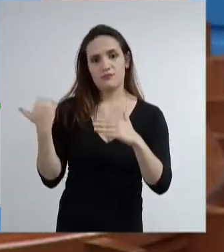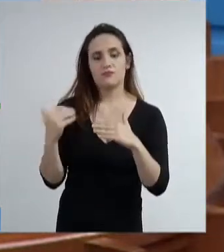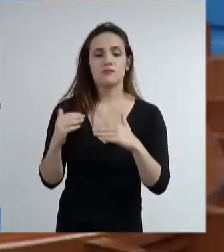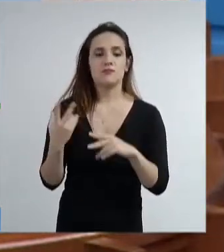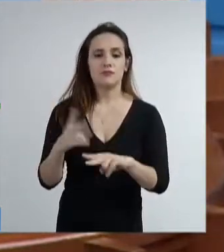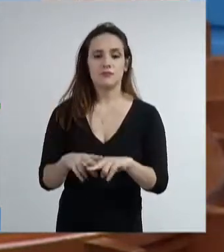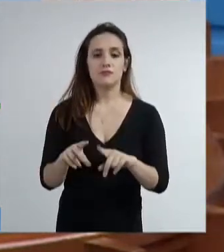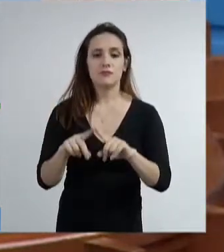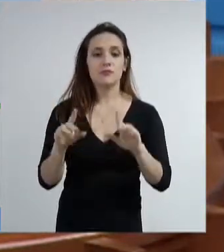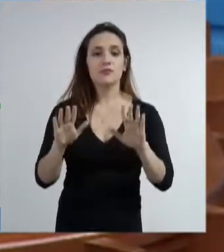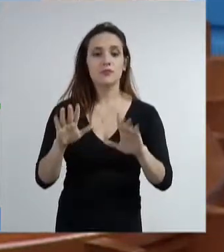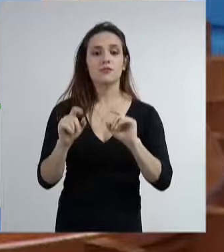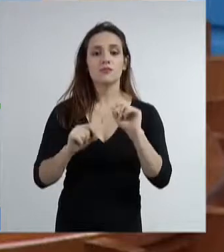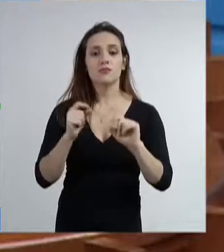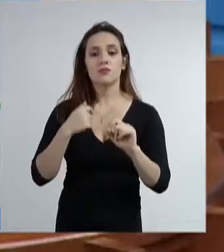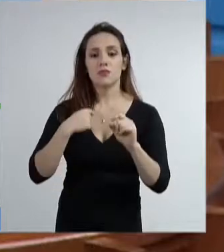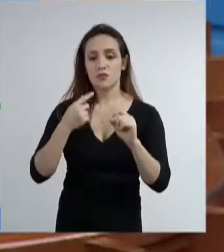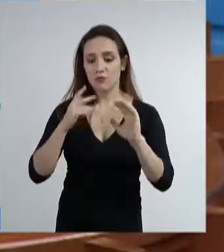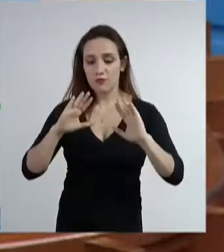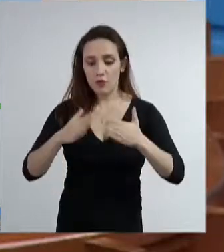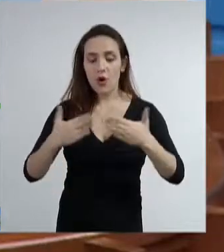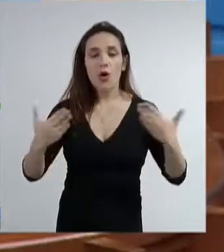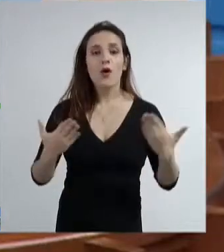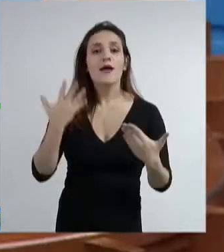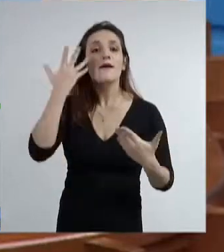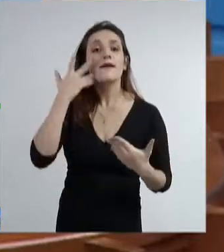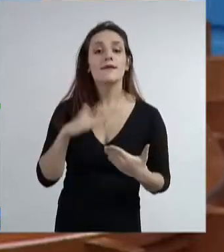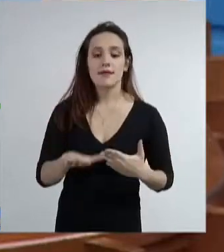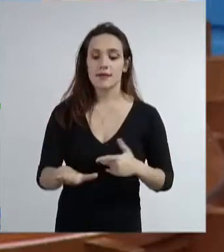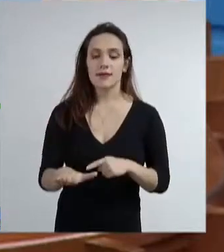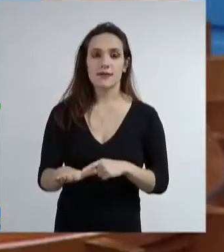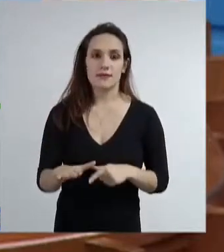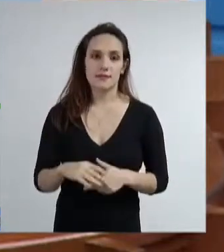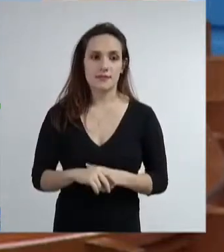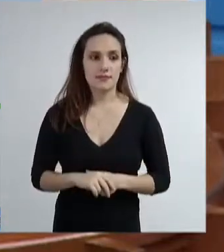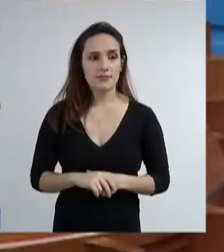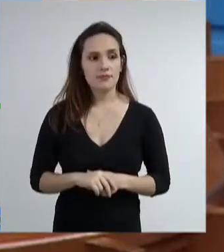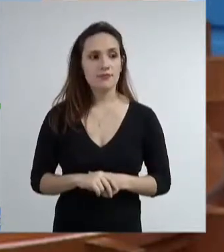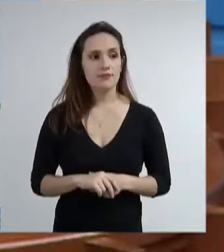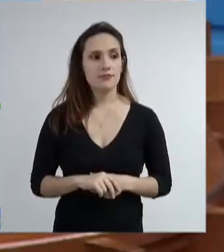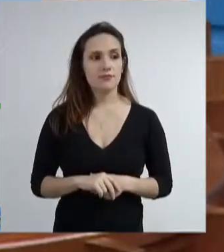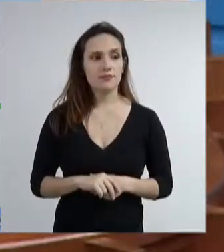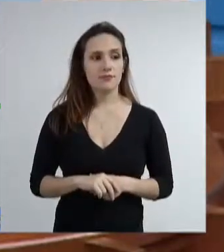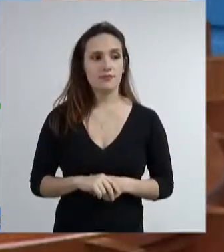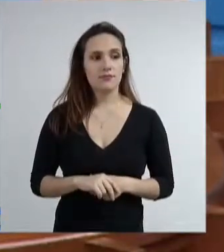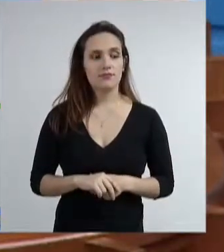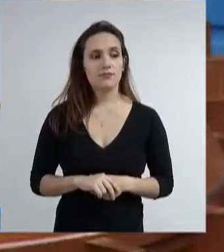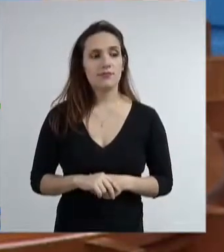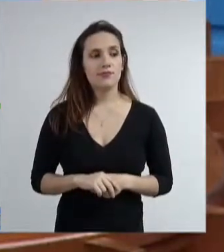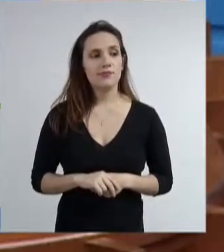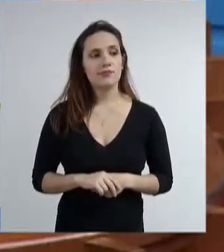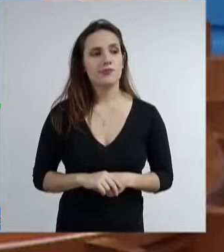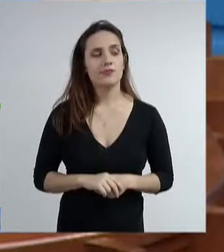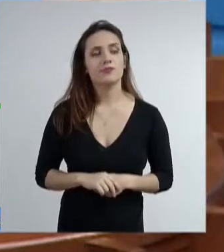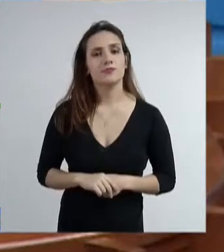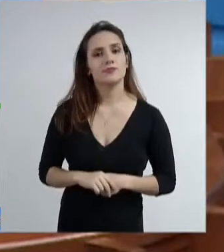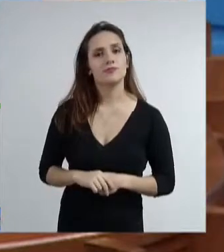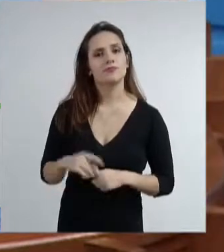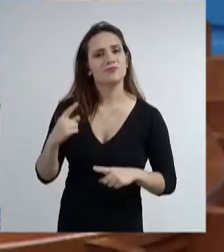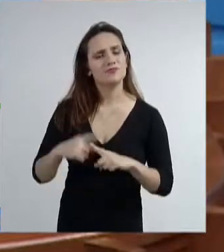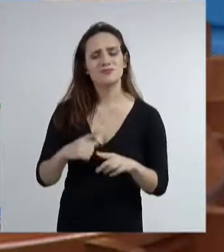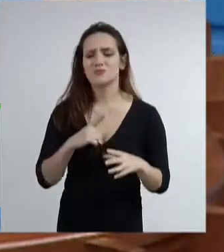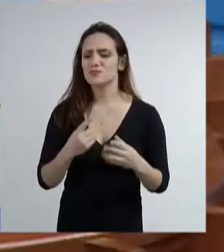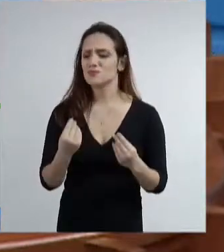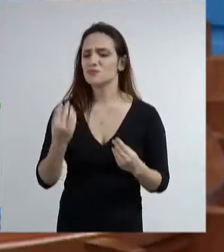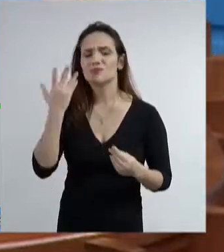é especificamente das crianças que estão sendo acometidas por depressão,